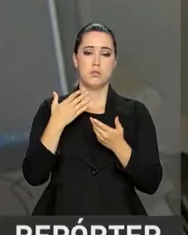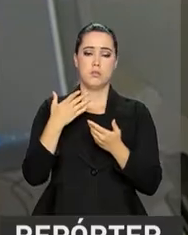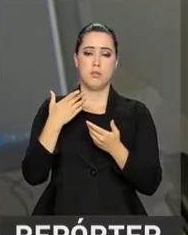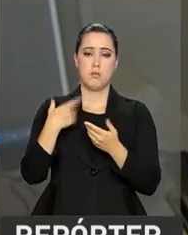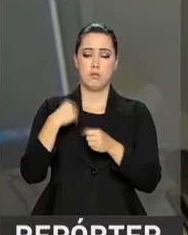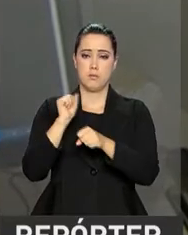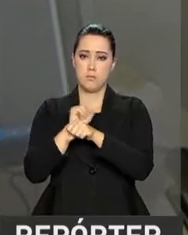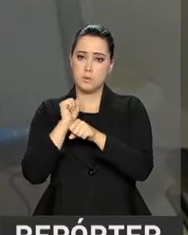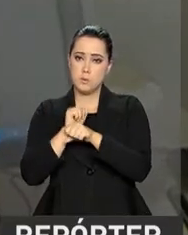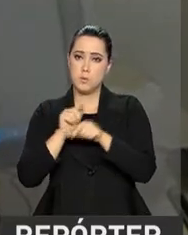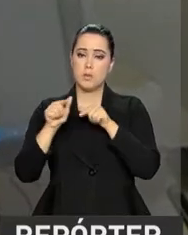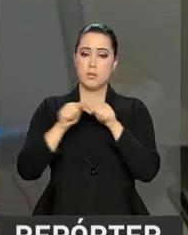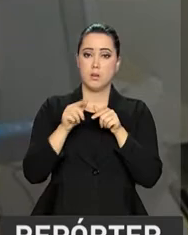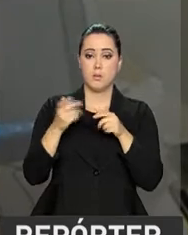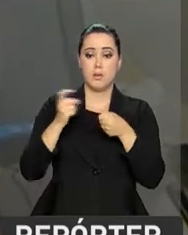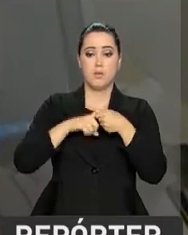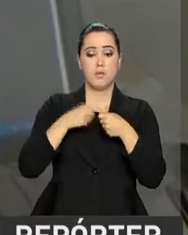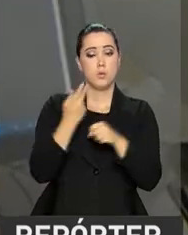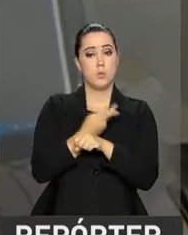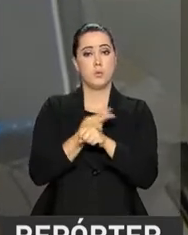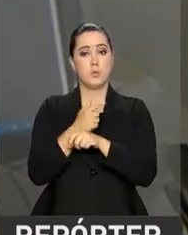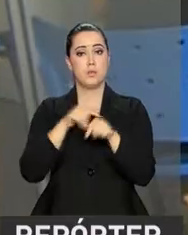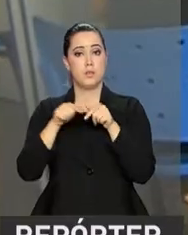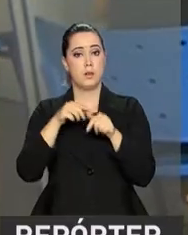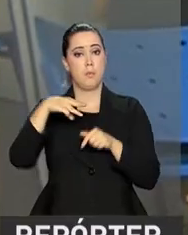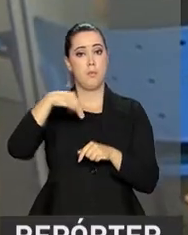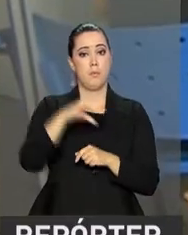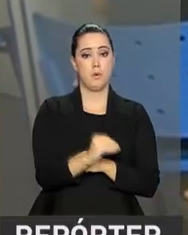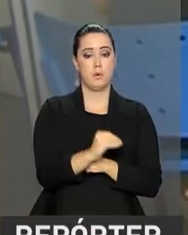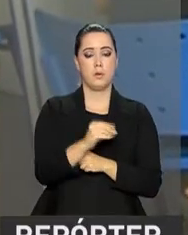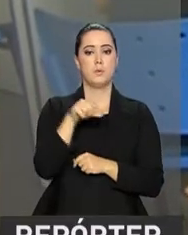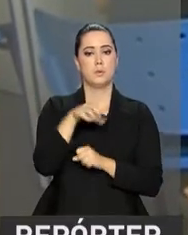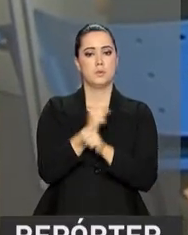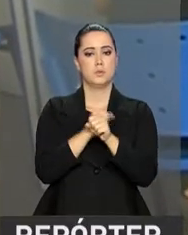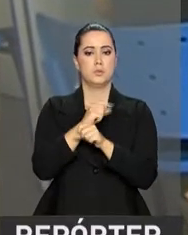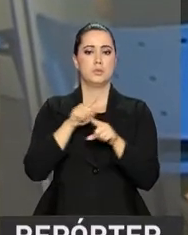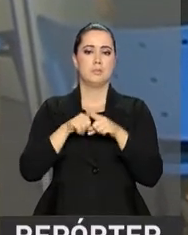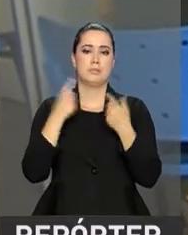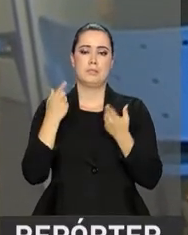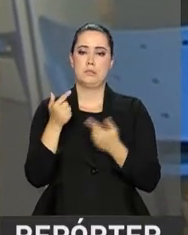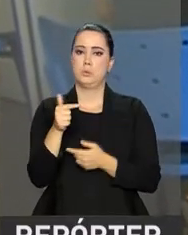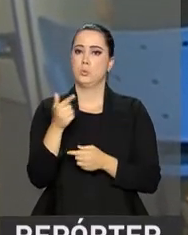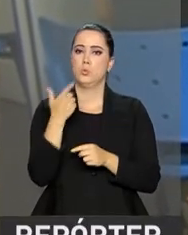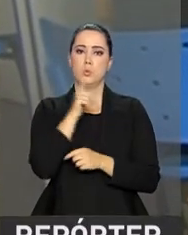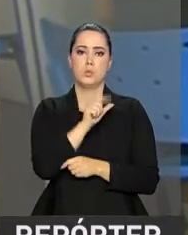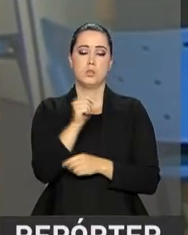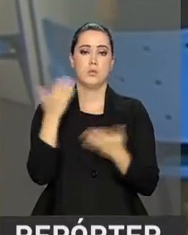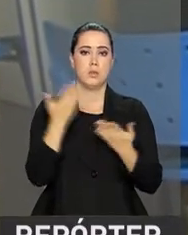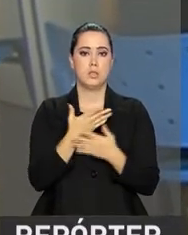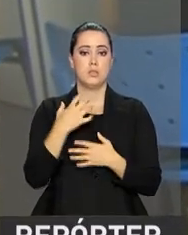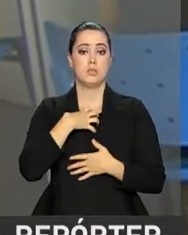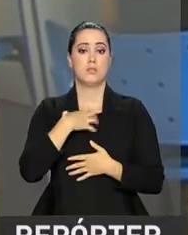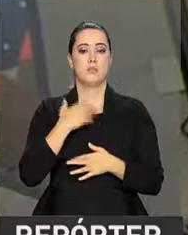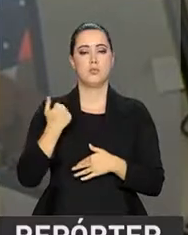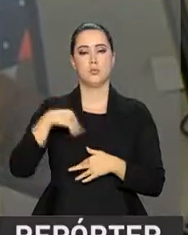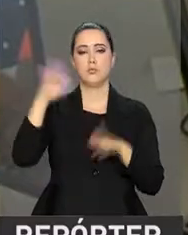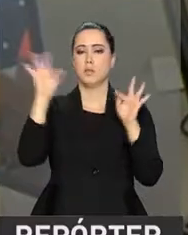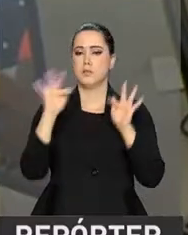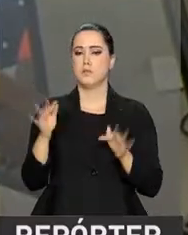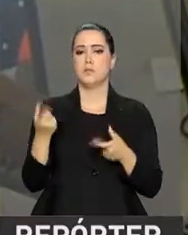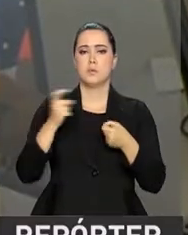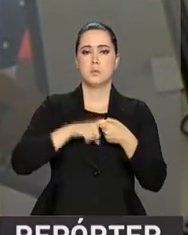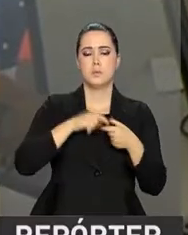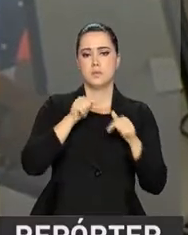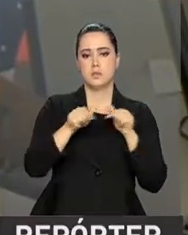voltou a procurar emprego em maio deste ano mas não teve muita sorte agora ela se sente mais otimista para voltar